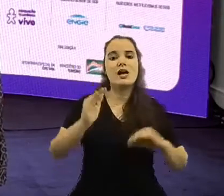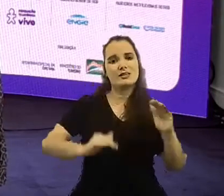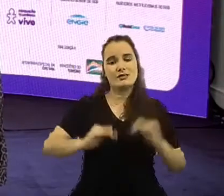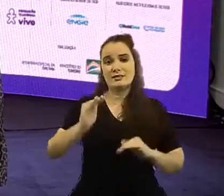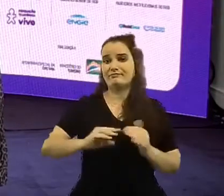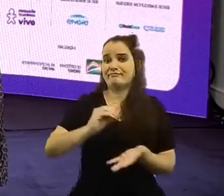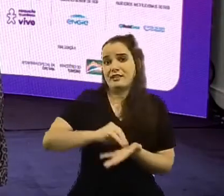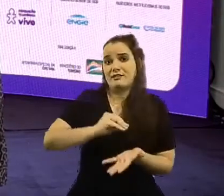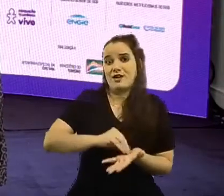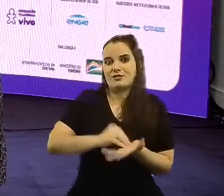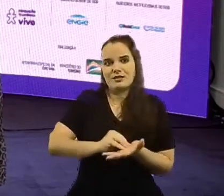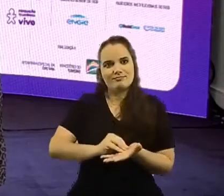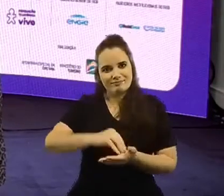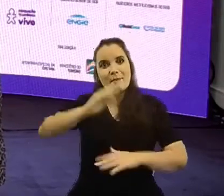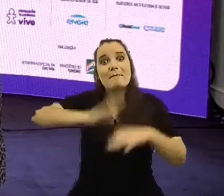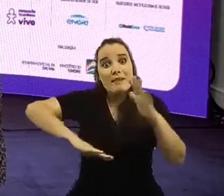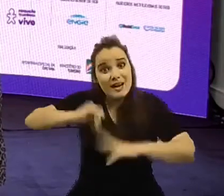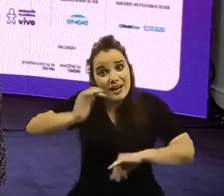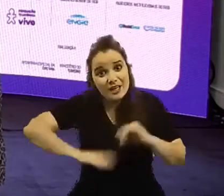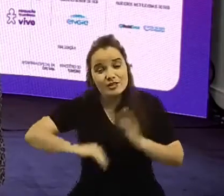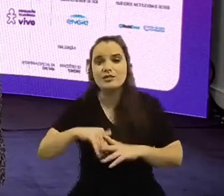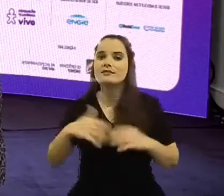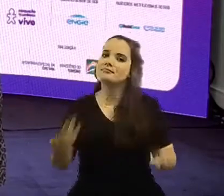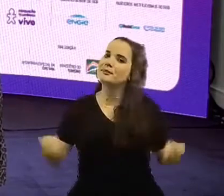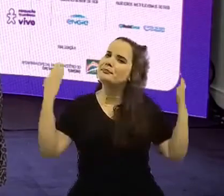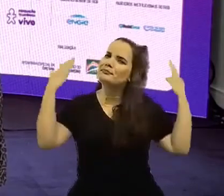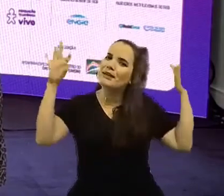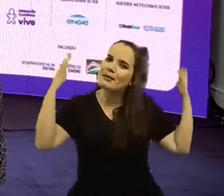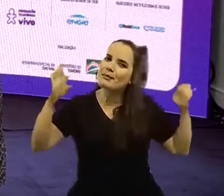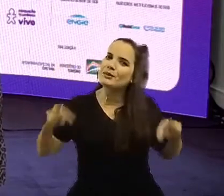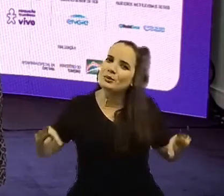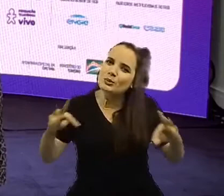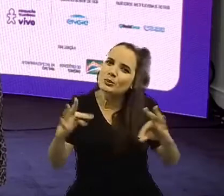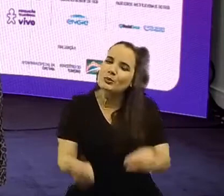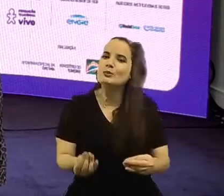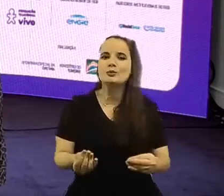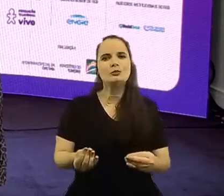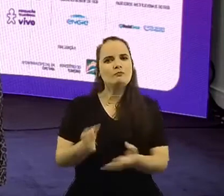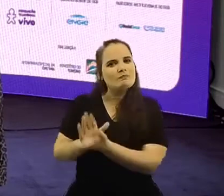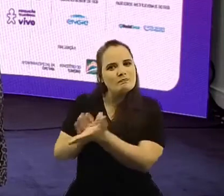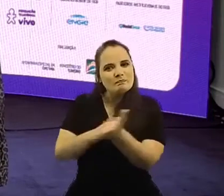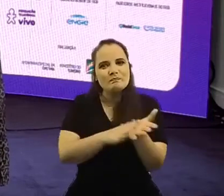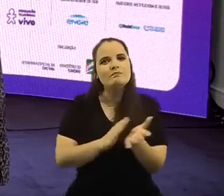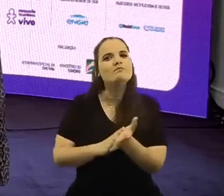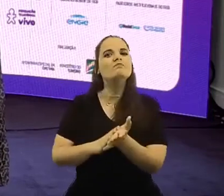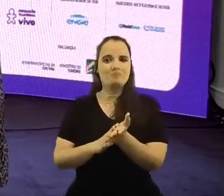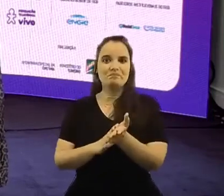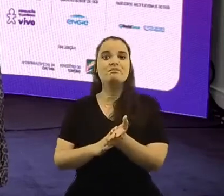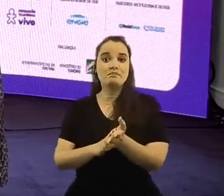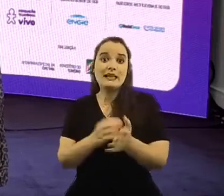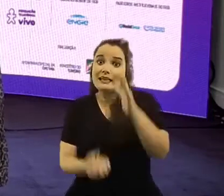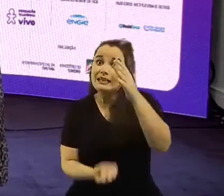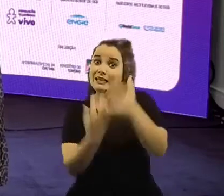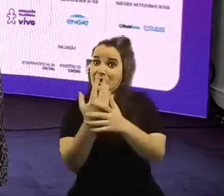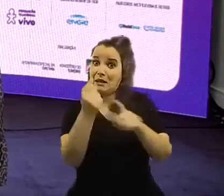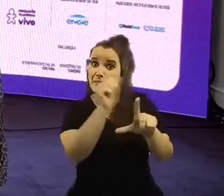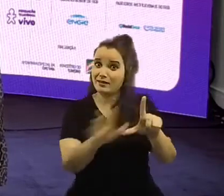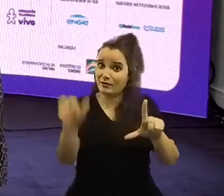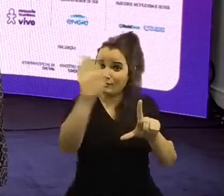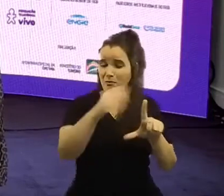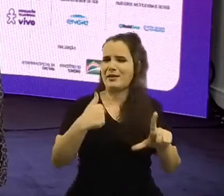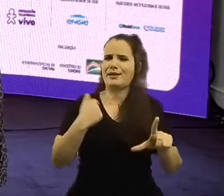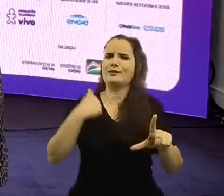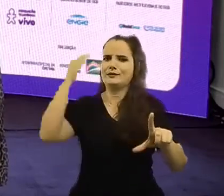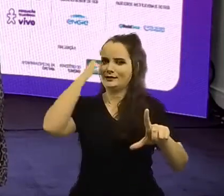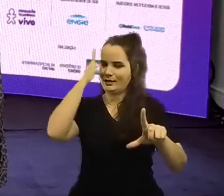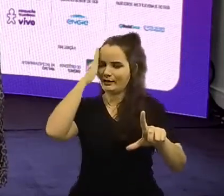estava envolvido em realmente criar e fazer acontecer essa plataforma, porque eu sei o quão difícil é realmente executar o que a gente, às